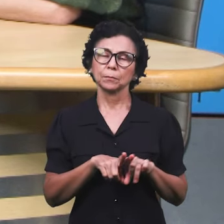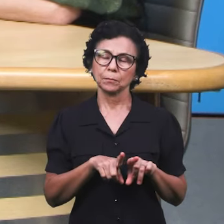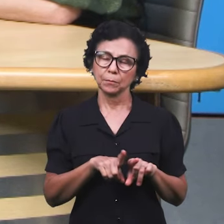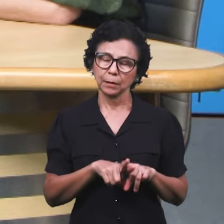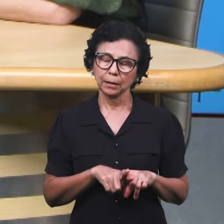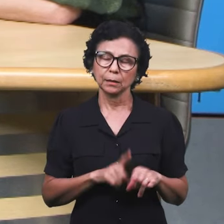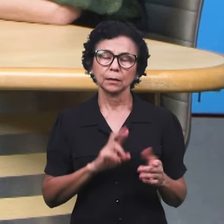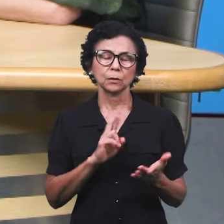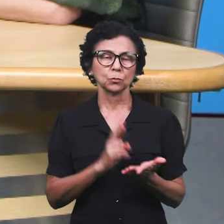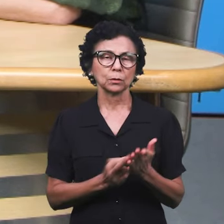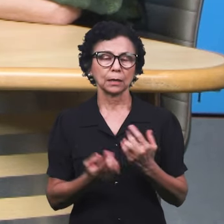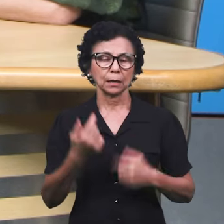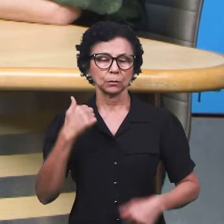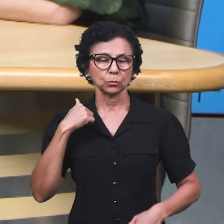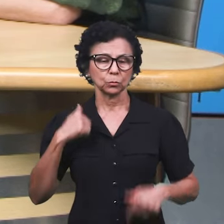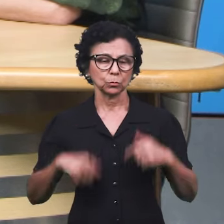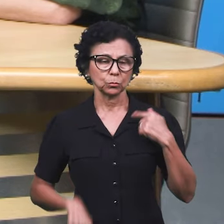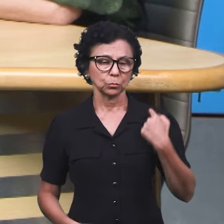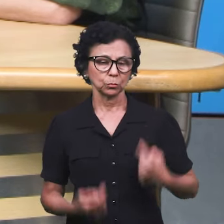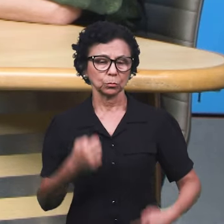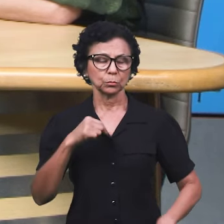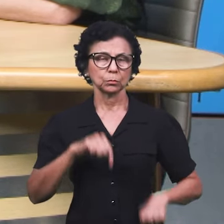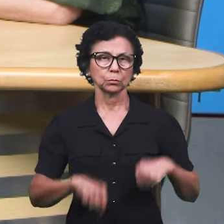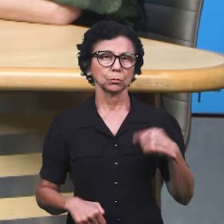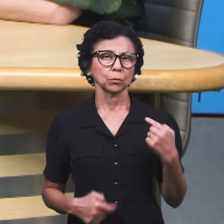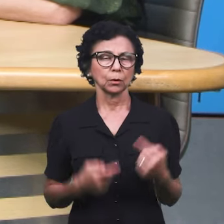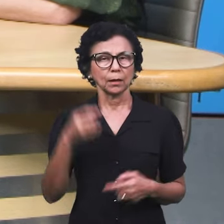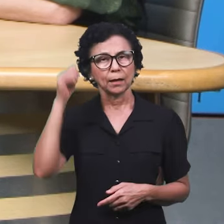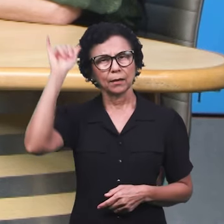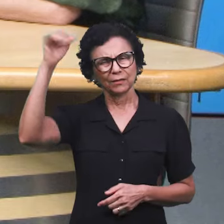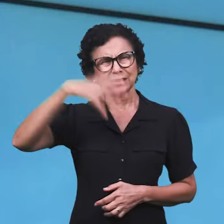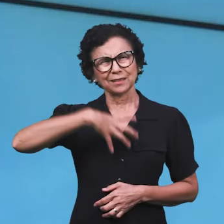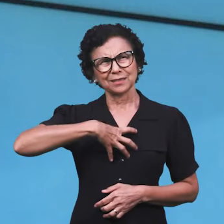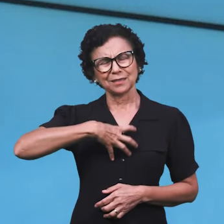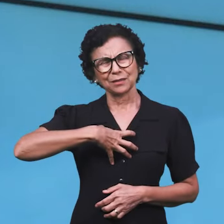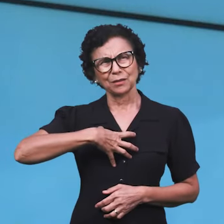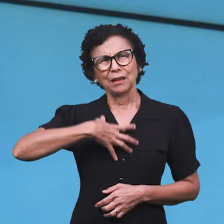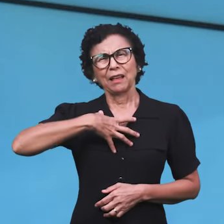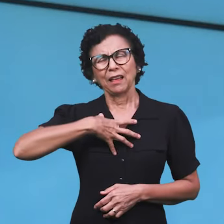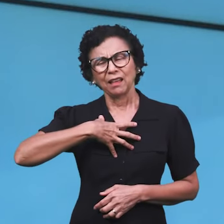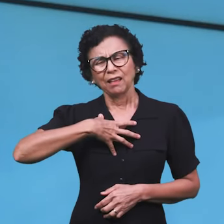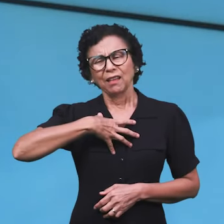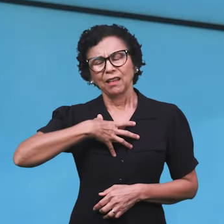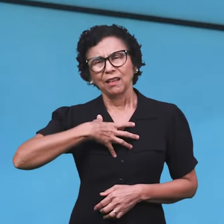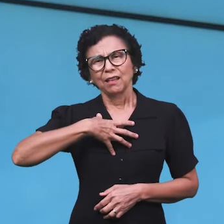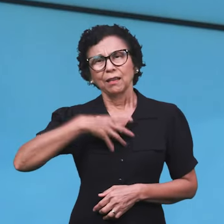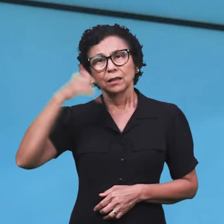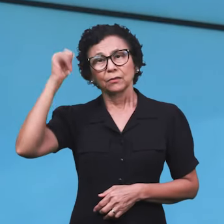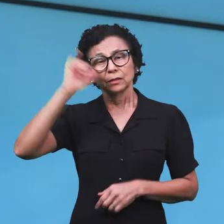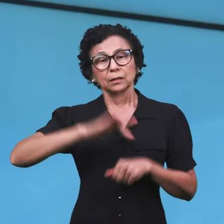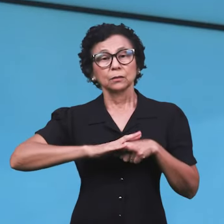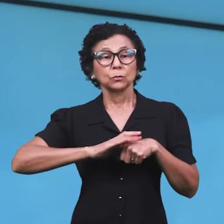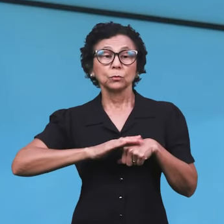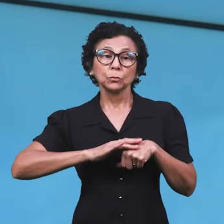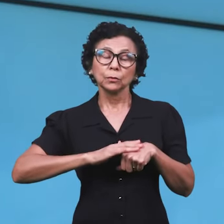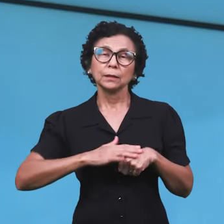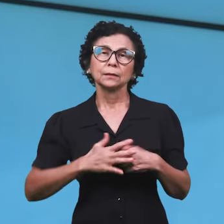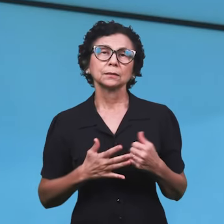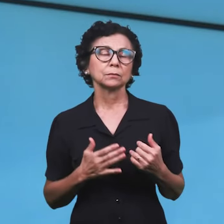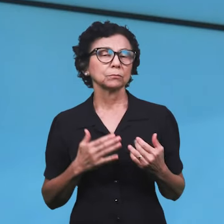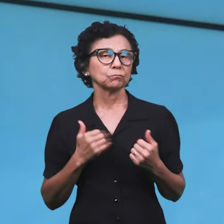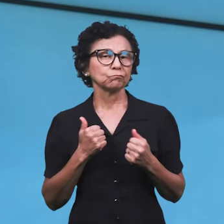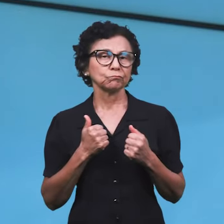criança, para evitar dela ter sintomas respiratórios e ficar doentes. Então, é isso tudo aí.